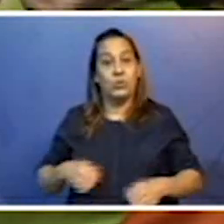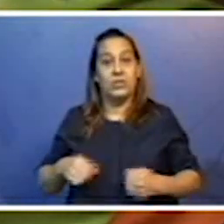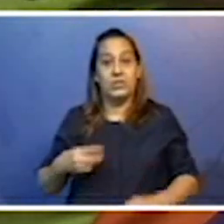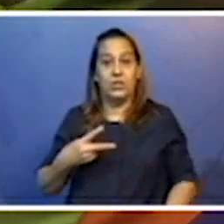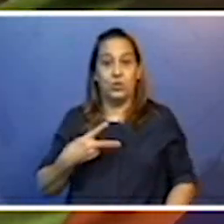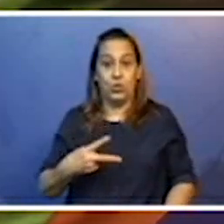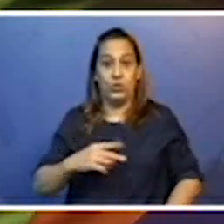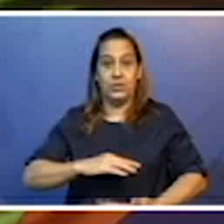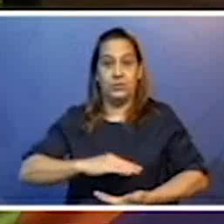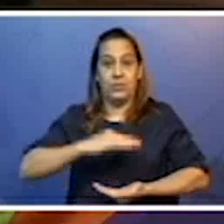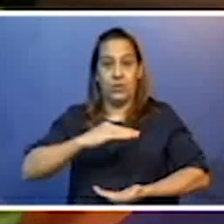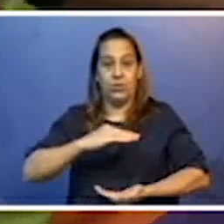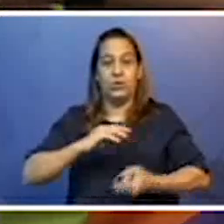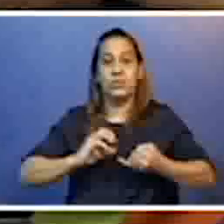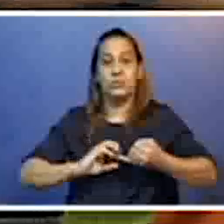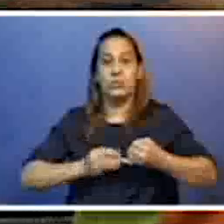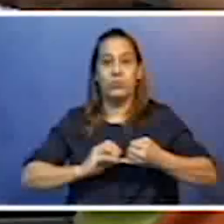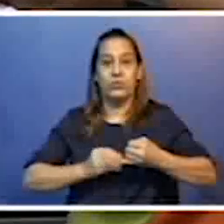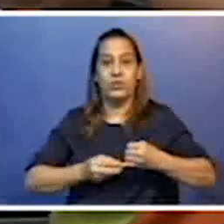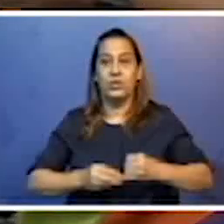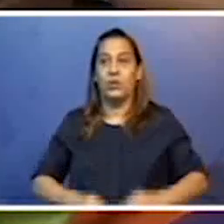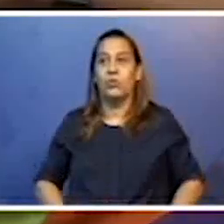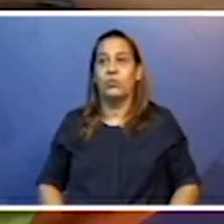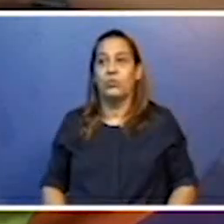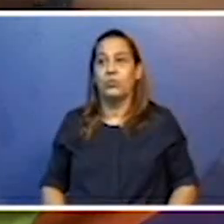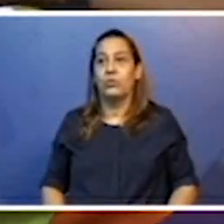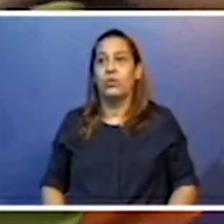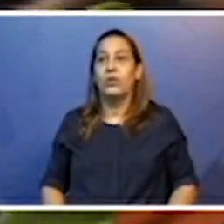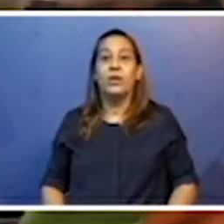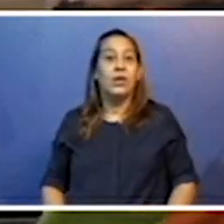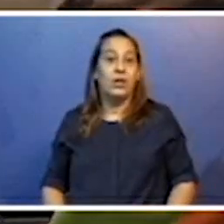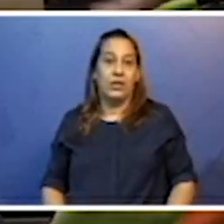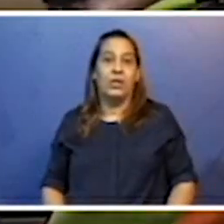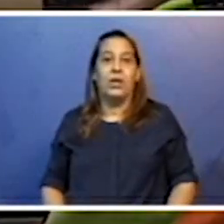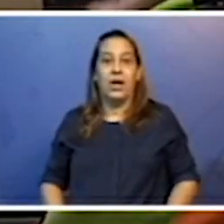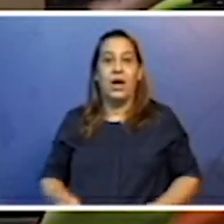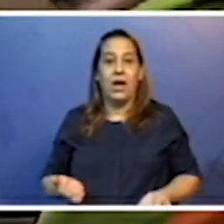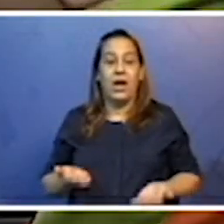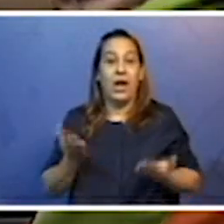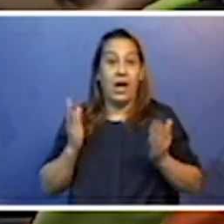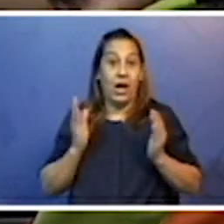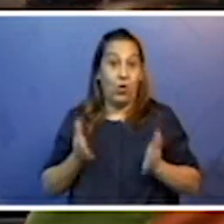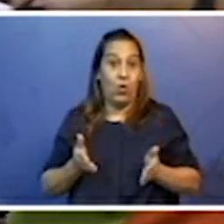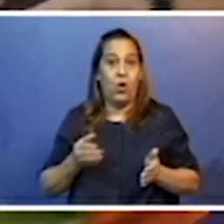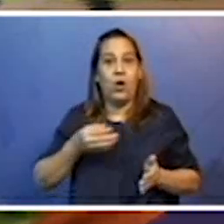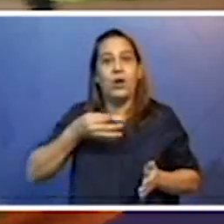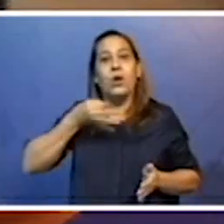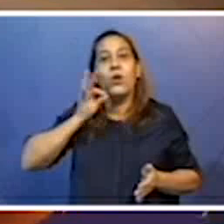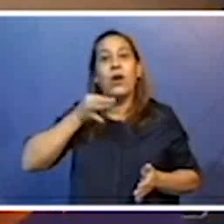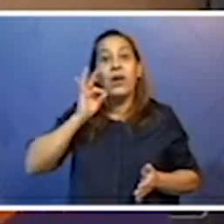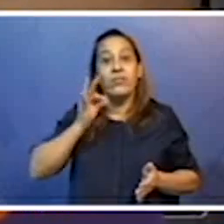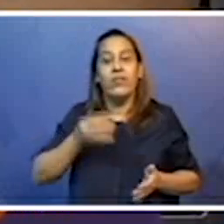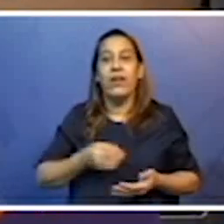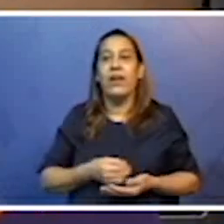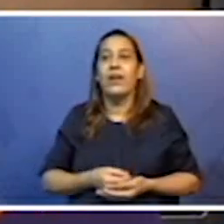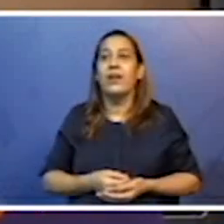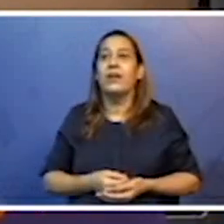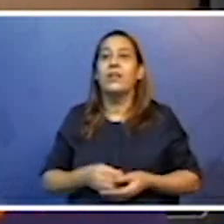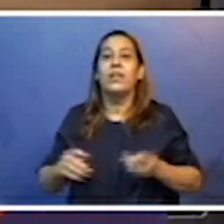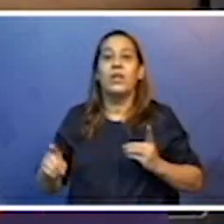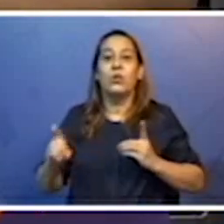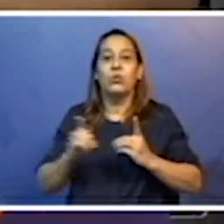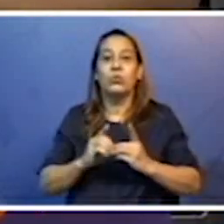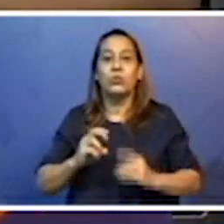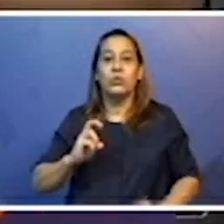ou 1 quilo aqui. Ela quer levar 1 quilo de café, que são as 1.000 gramas, e ela só